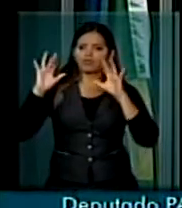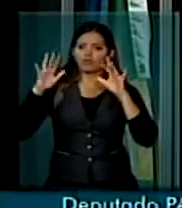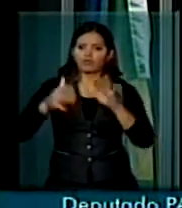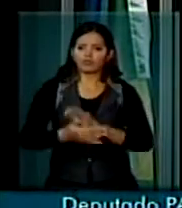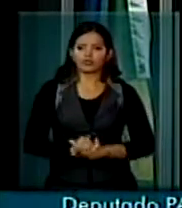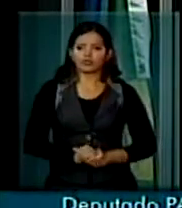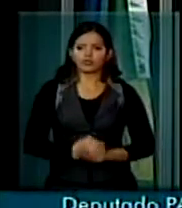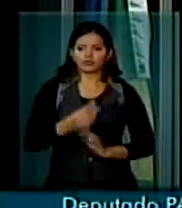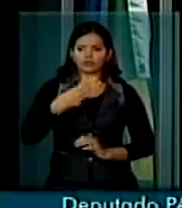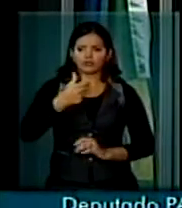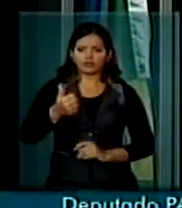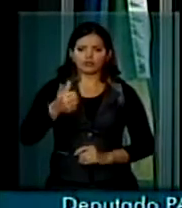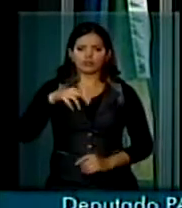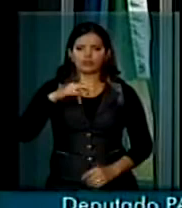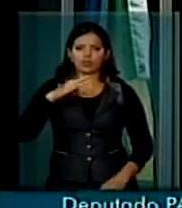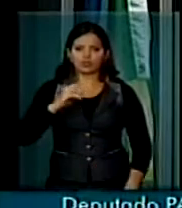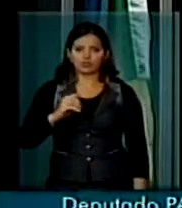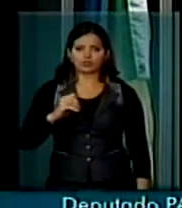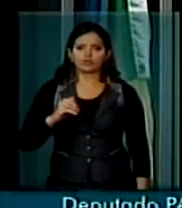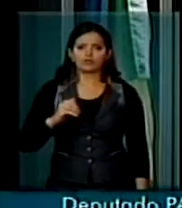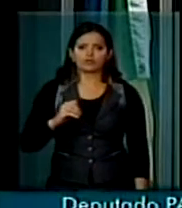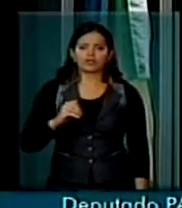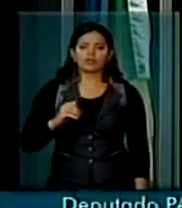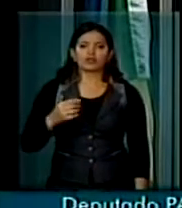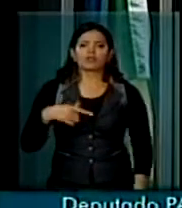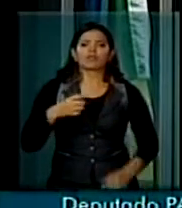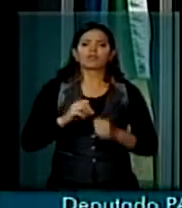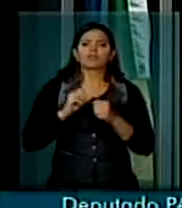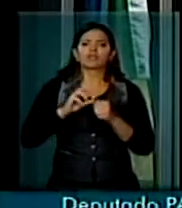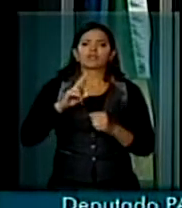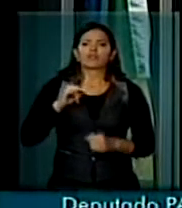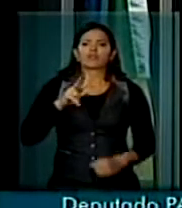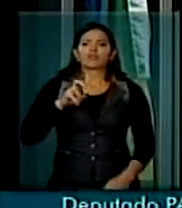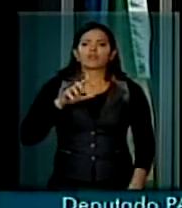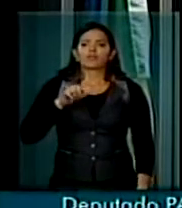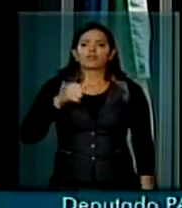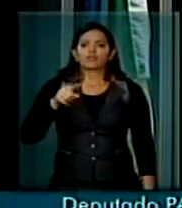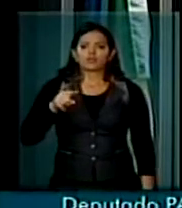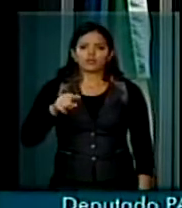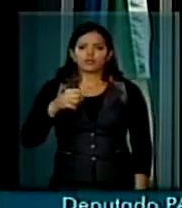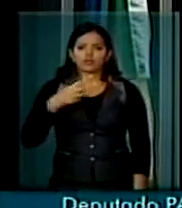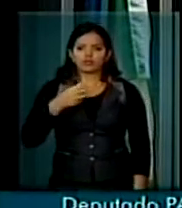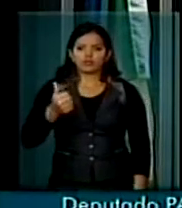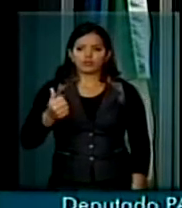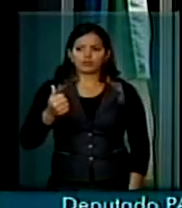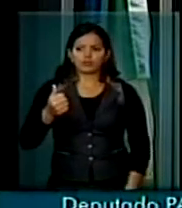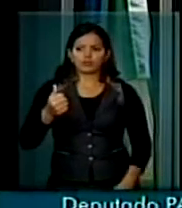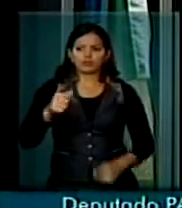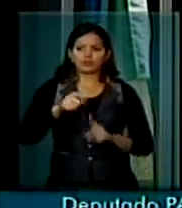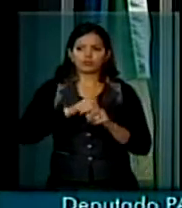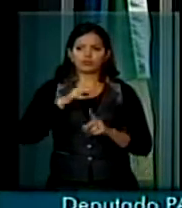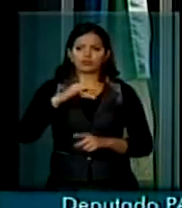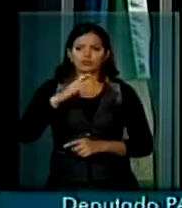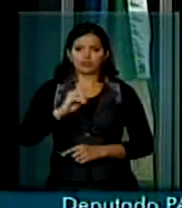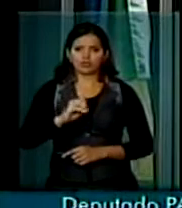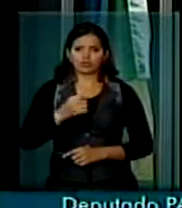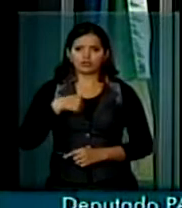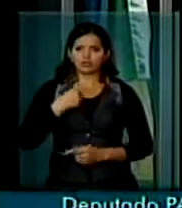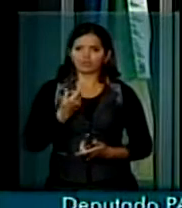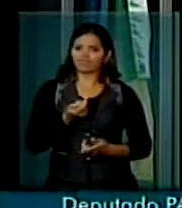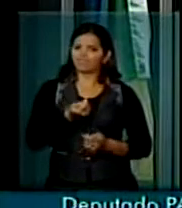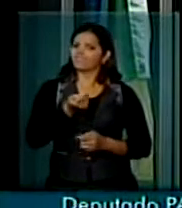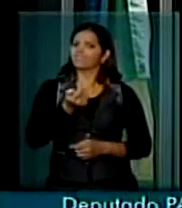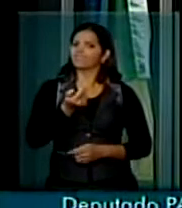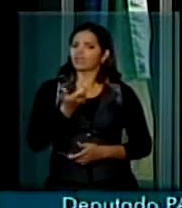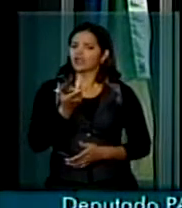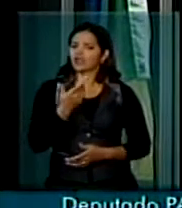não foi uma revolução. Quando se fala revolução de 31 de março, há aí um crasso engano histórico. O que